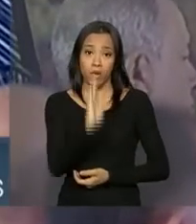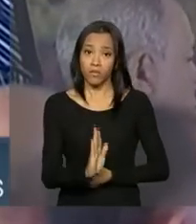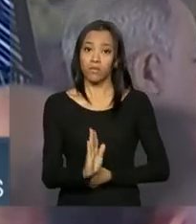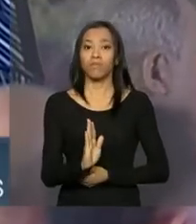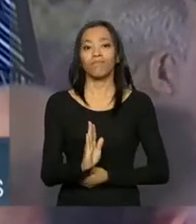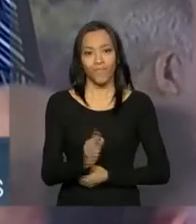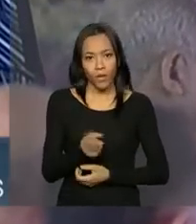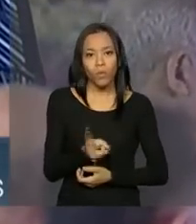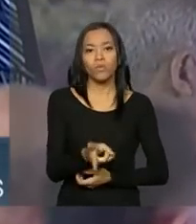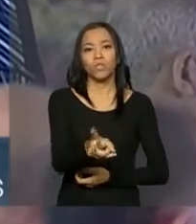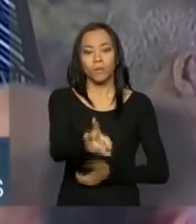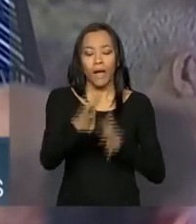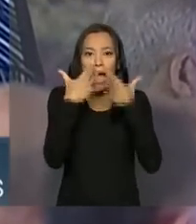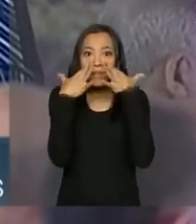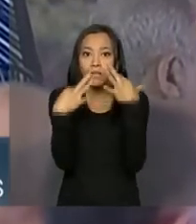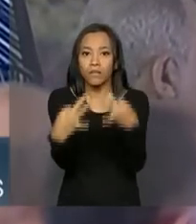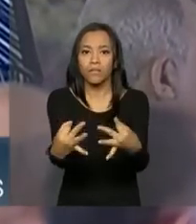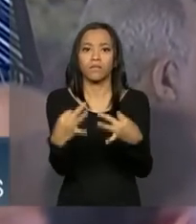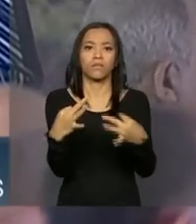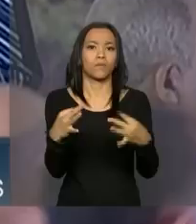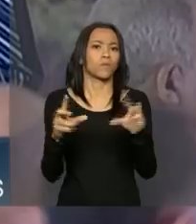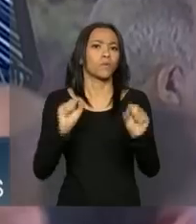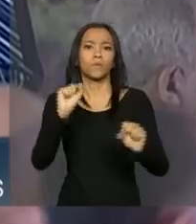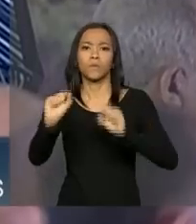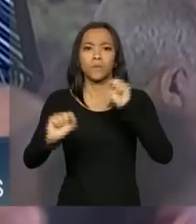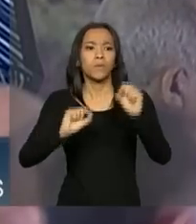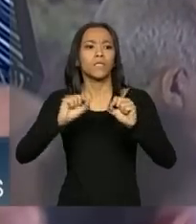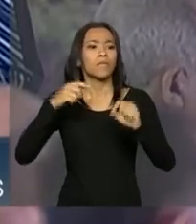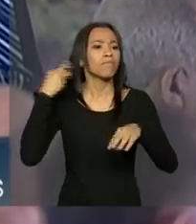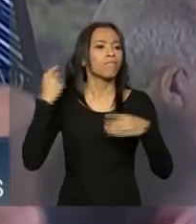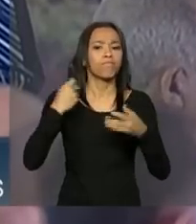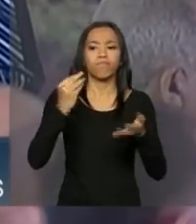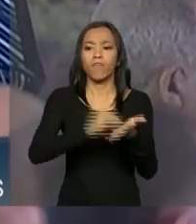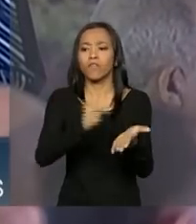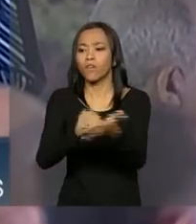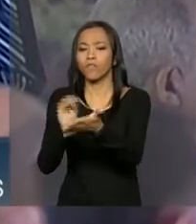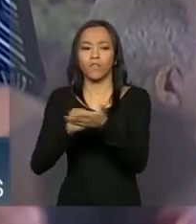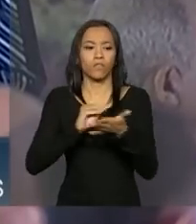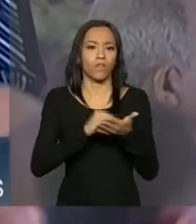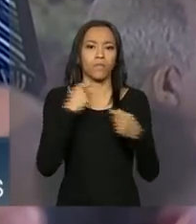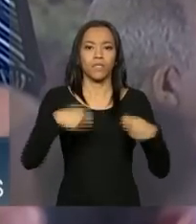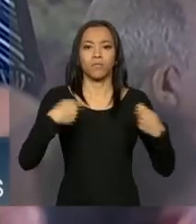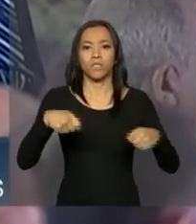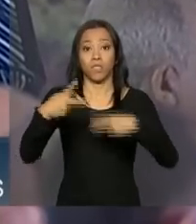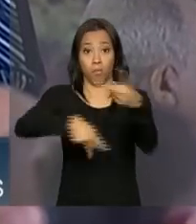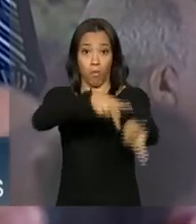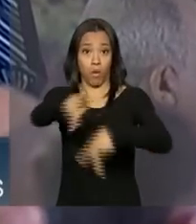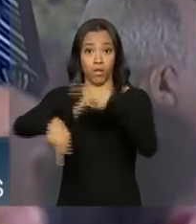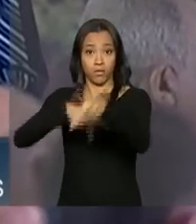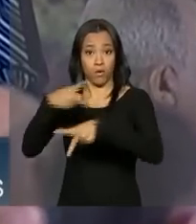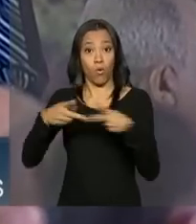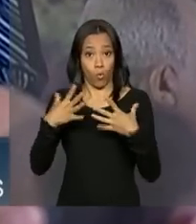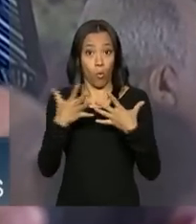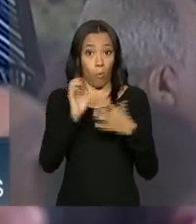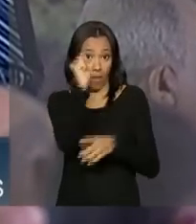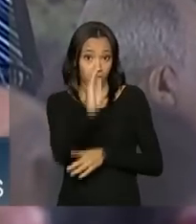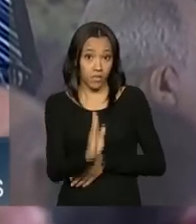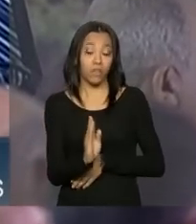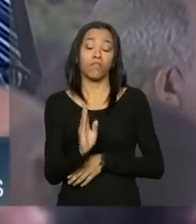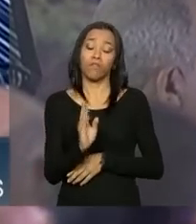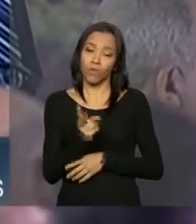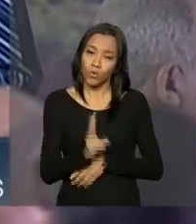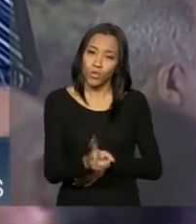precisando e atento às necessidades da sua população. O Brasil seguirá atento